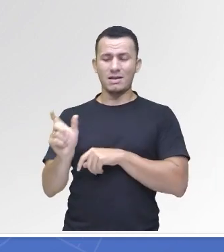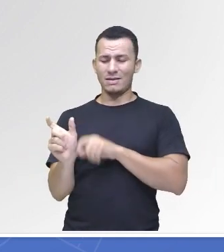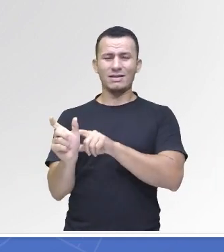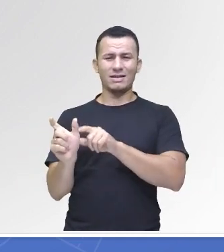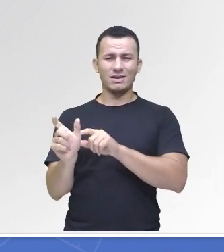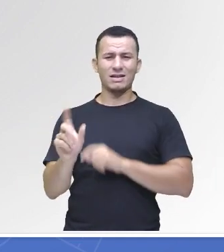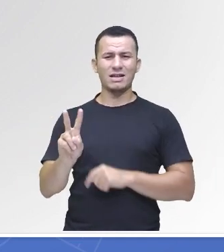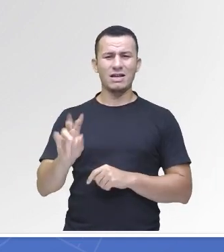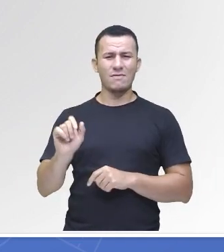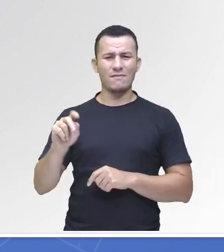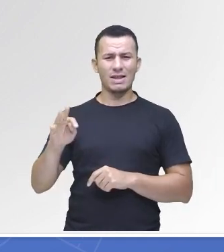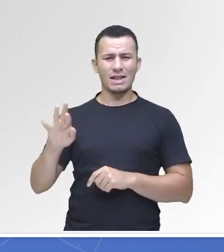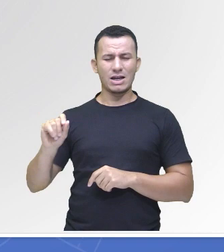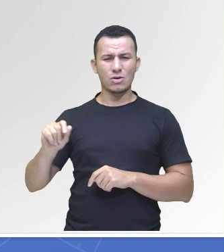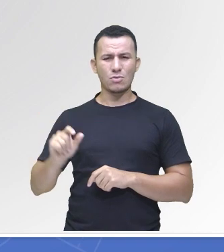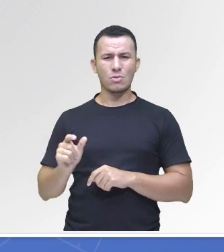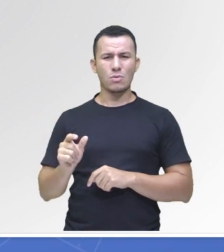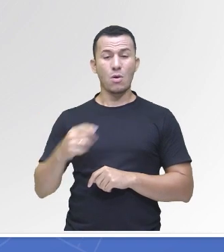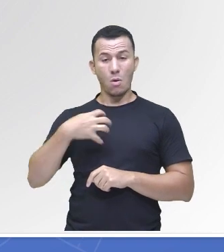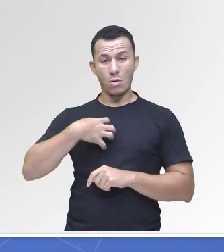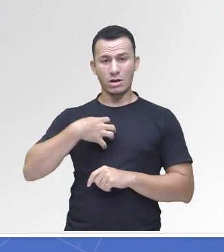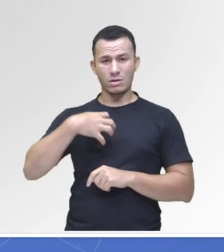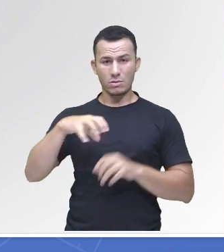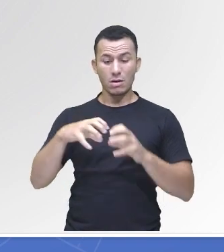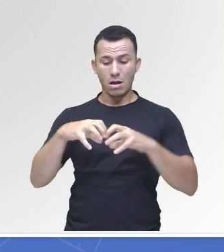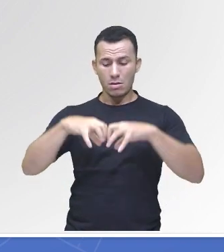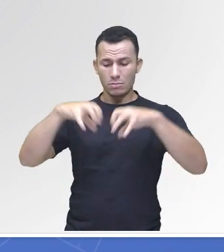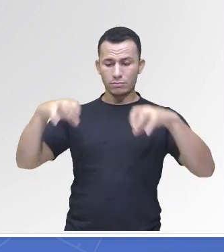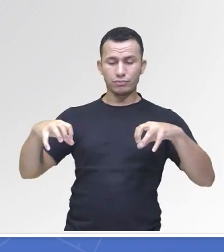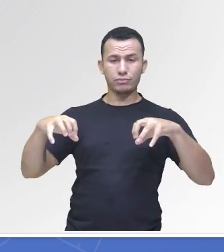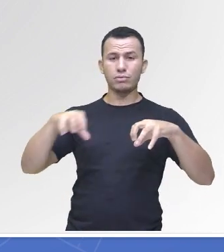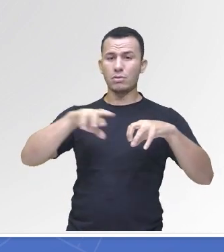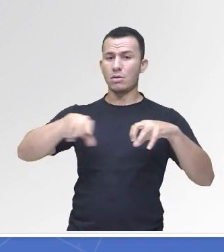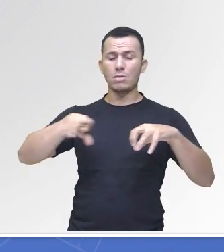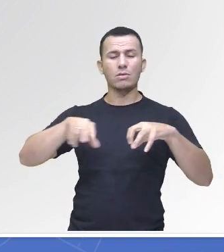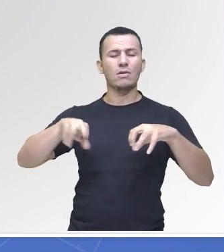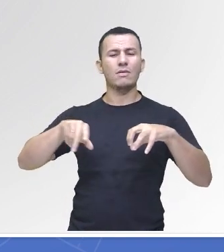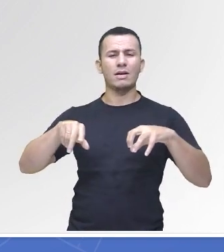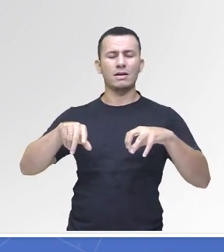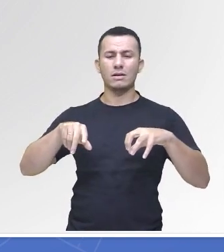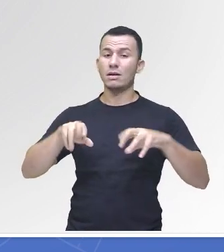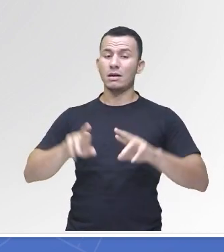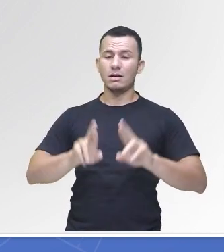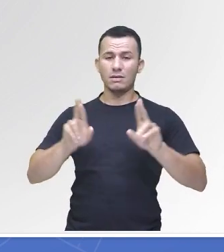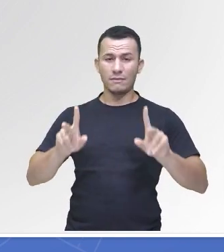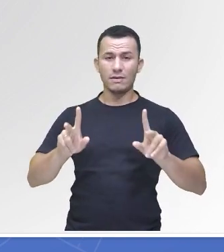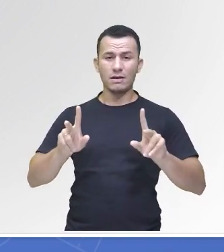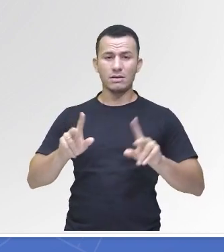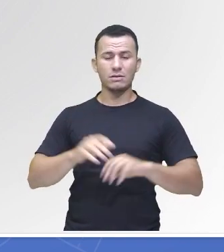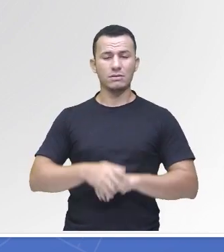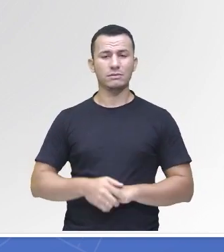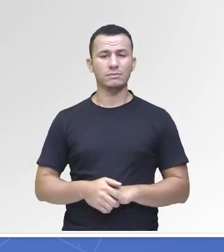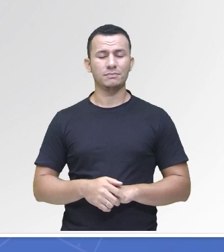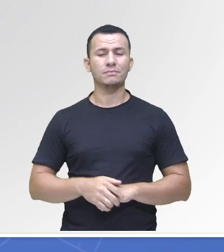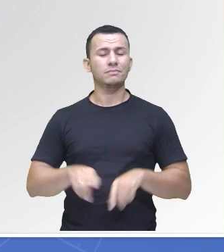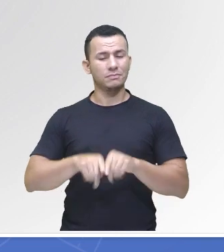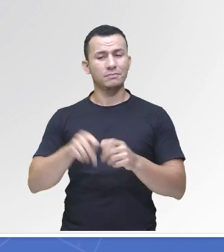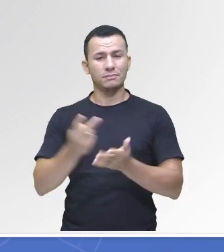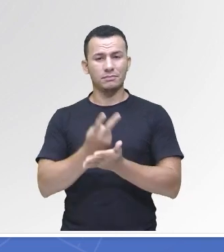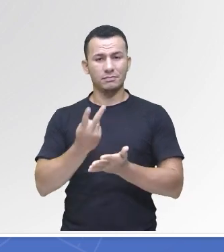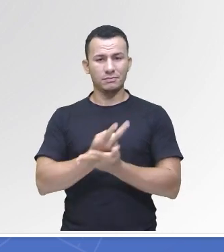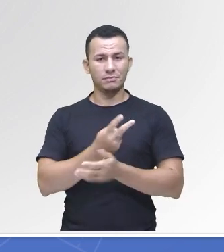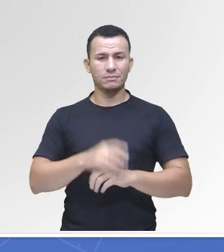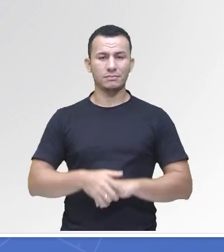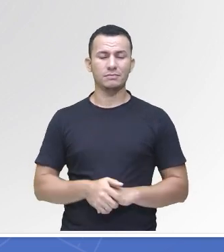ventrículos, eles são separados pelo septo interventricular, tá? Então aqui a alternativa já está